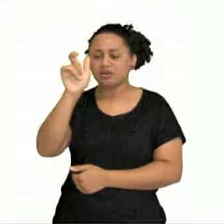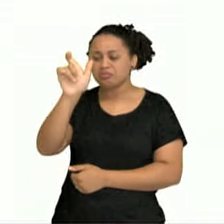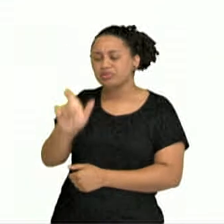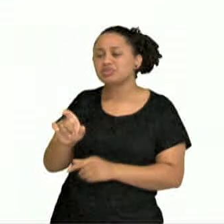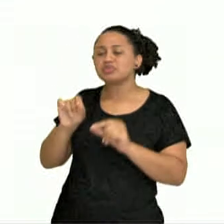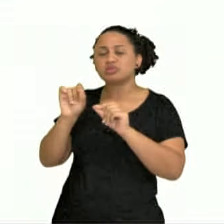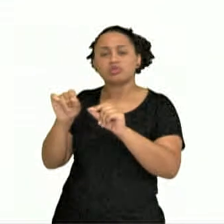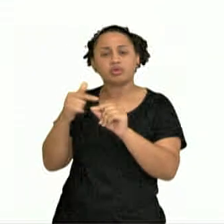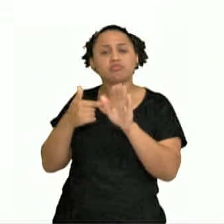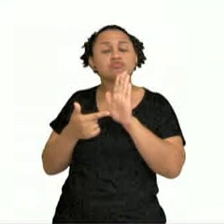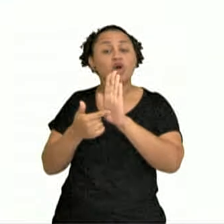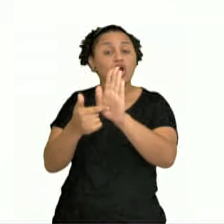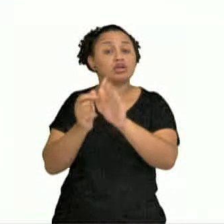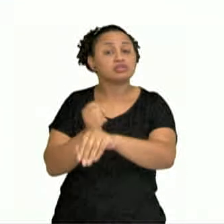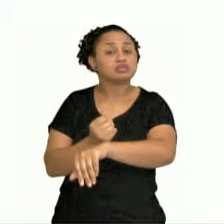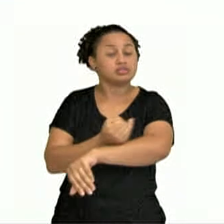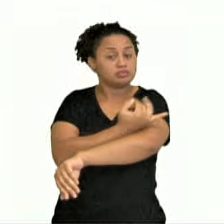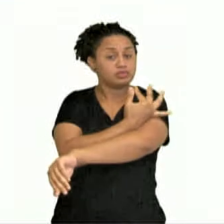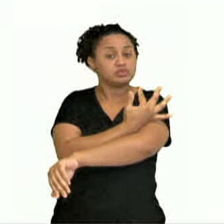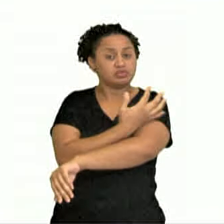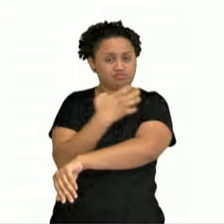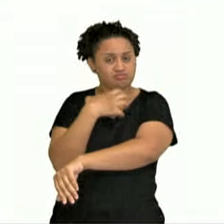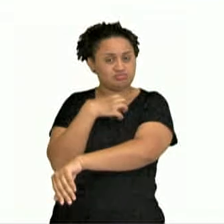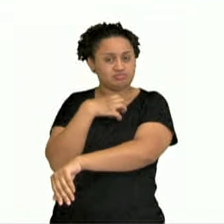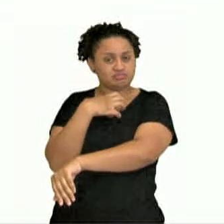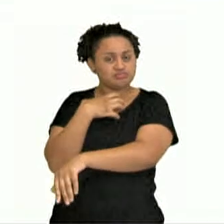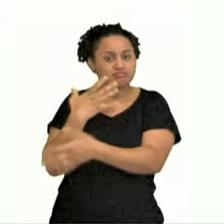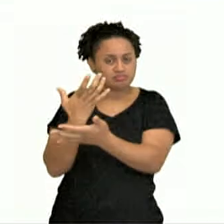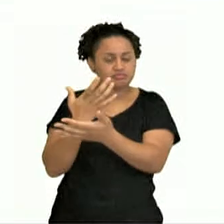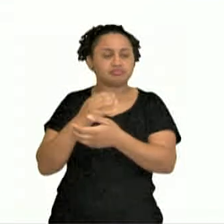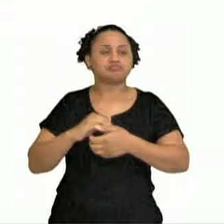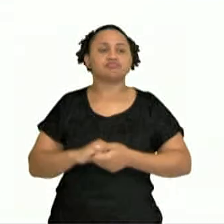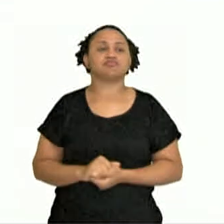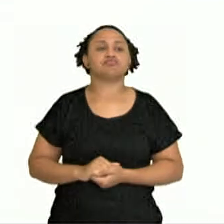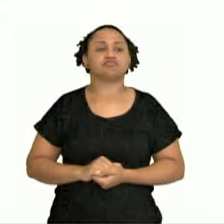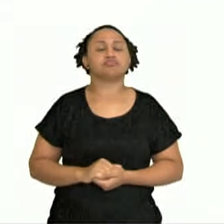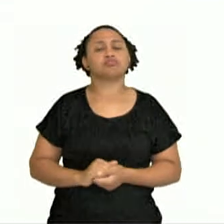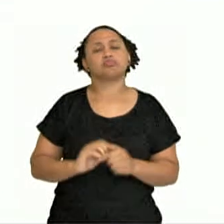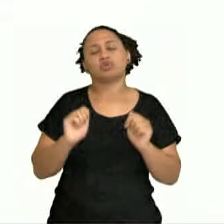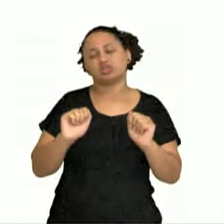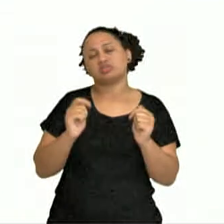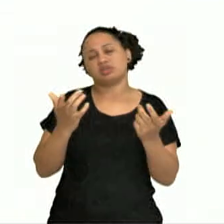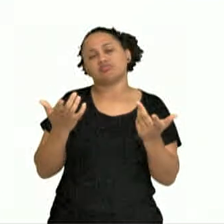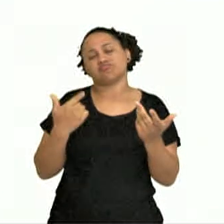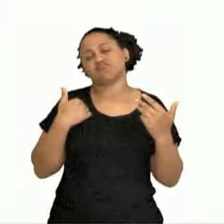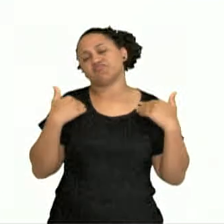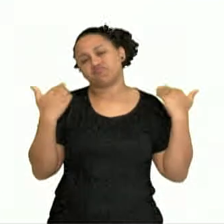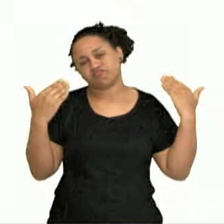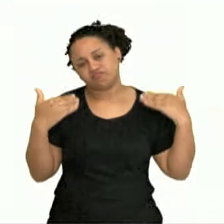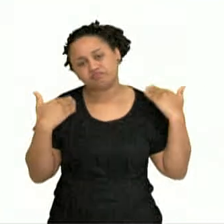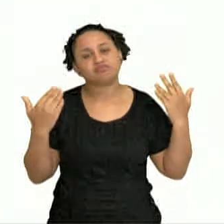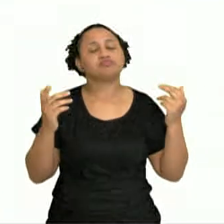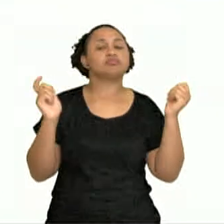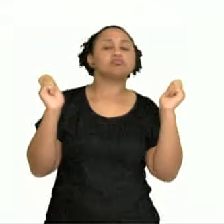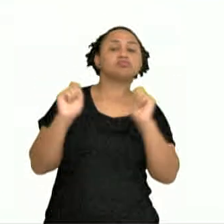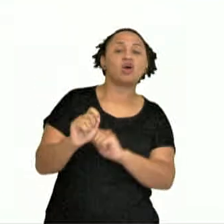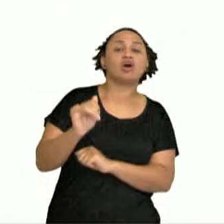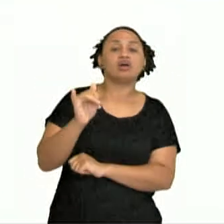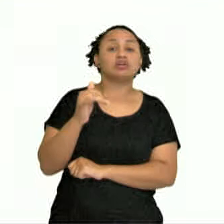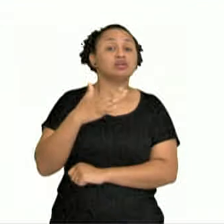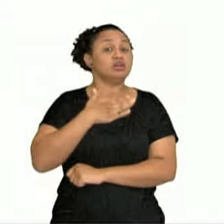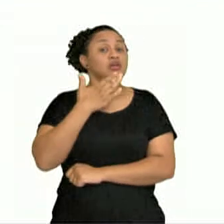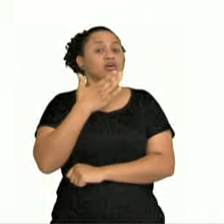imprime um valor emotivo ou sentimental ao que será dito. Por exemplo, quando ele quer expressar alegria,